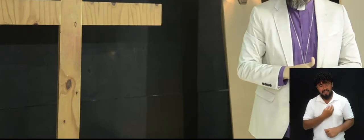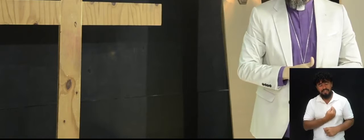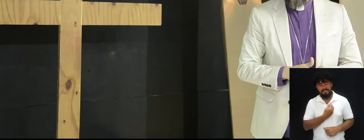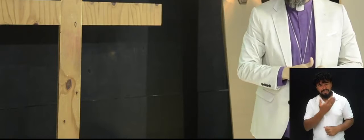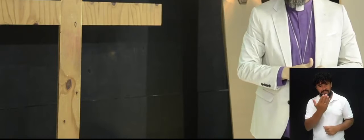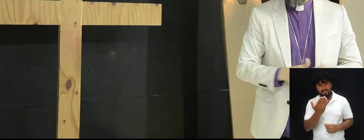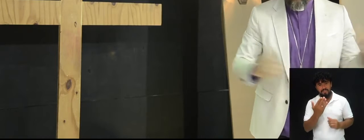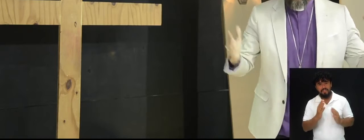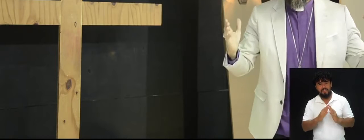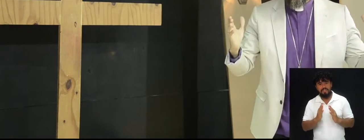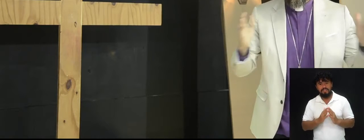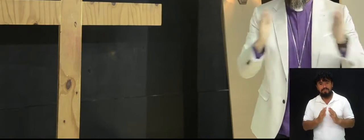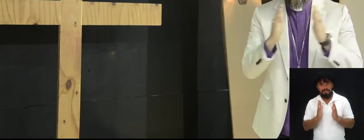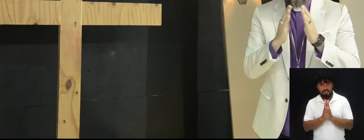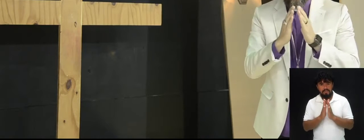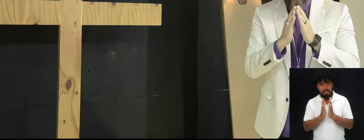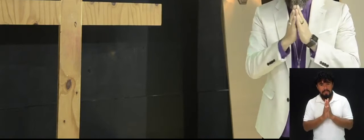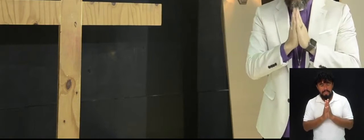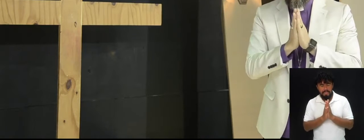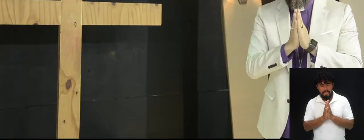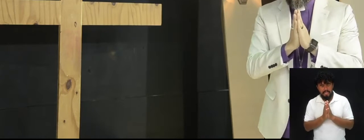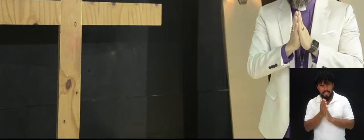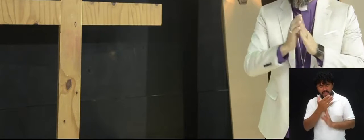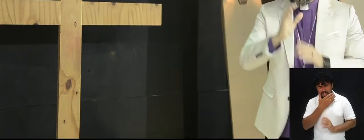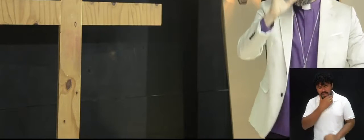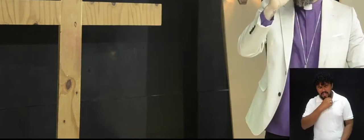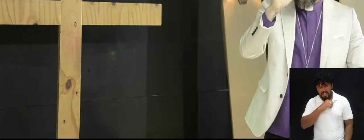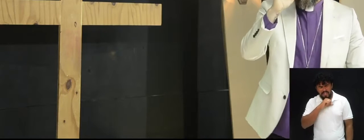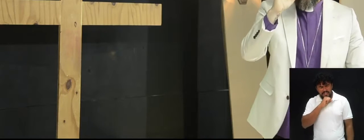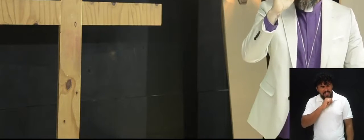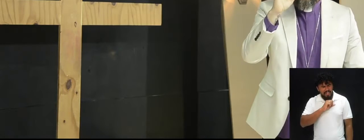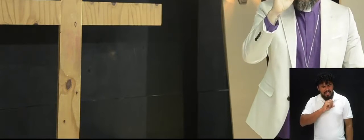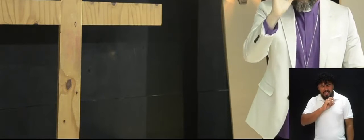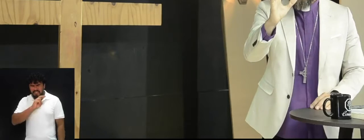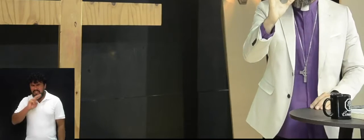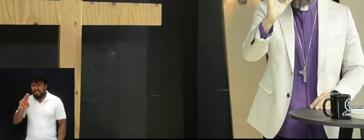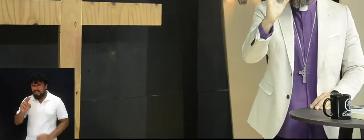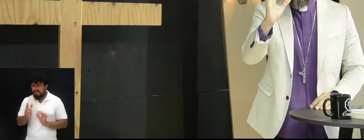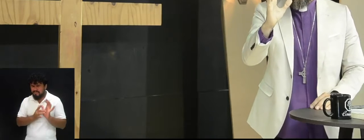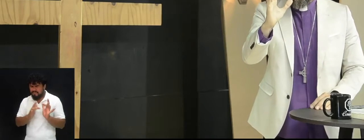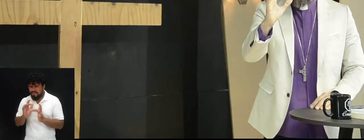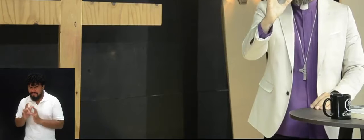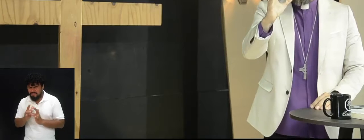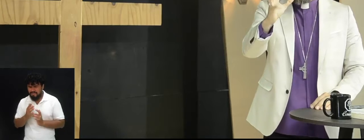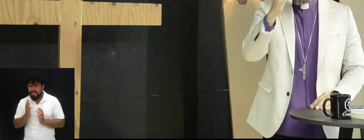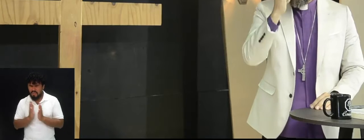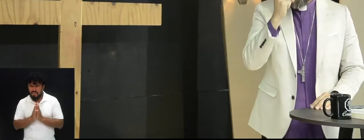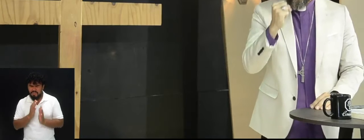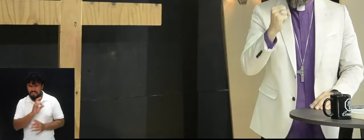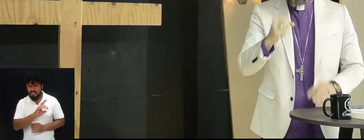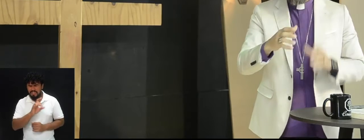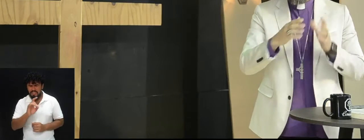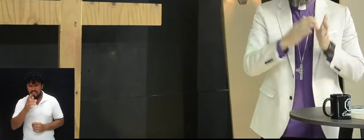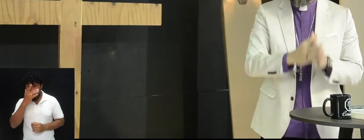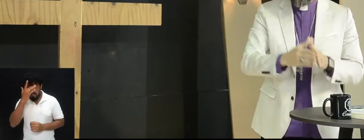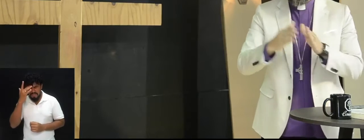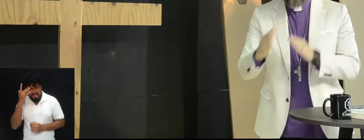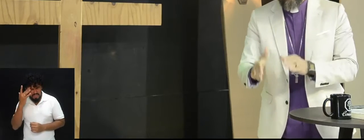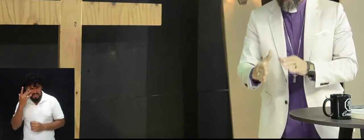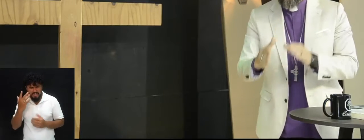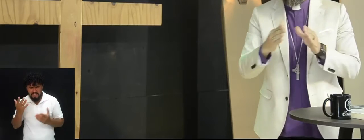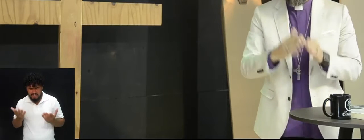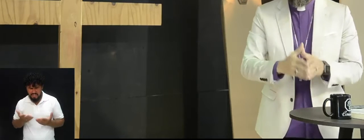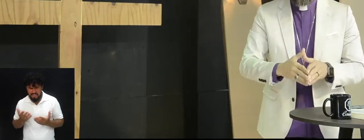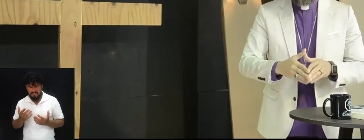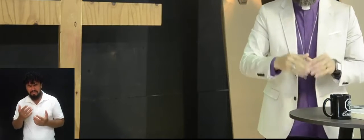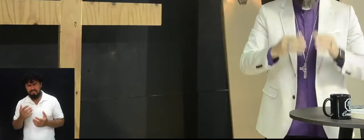na sua casa. Oremos ao Senhor. Pai, nome de Jesus, eu oro para que cada pessoa que está conectada conosco, pelo